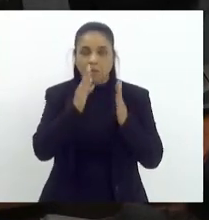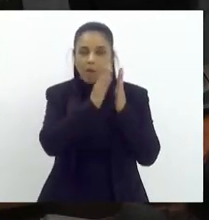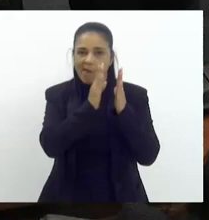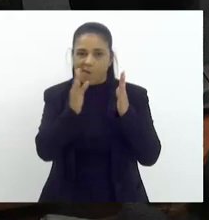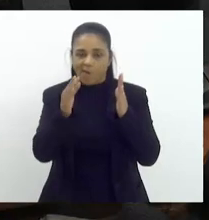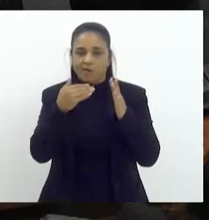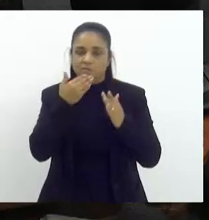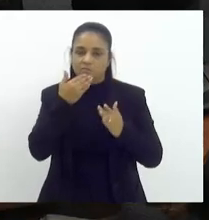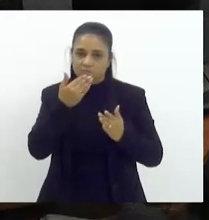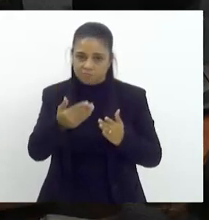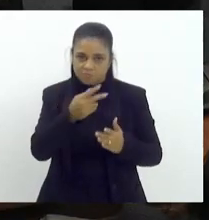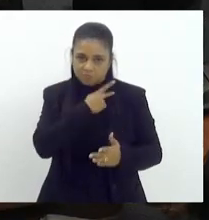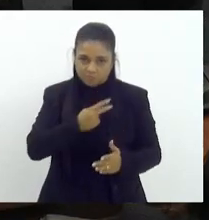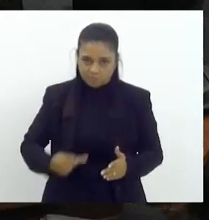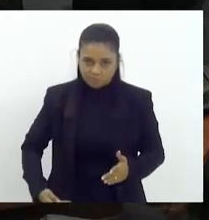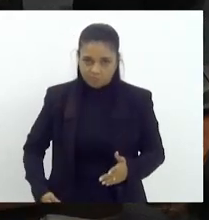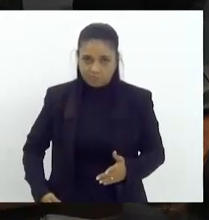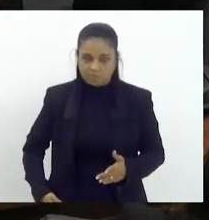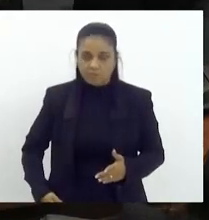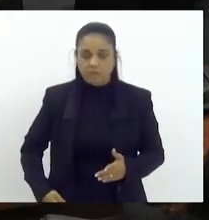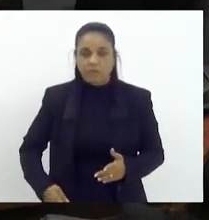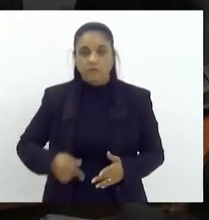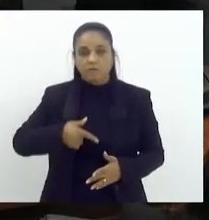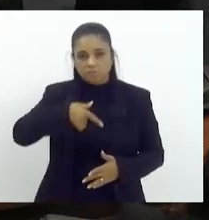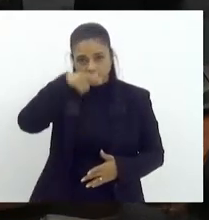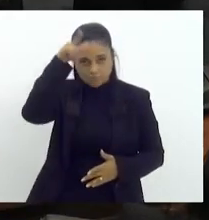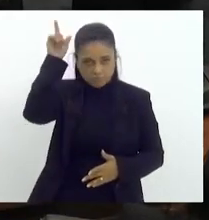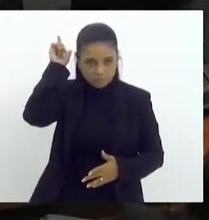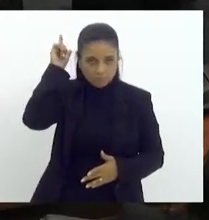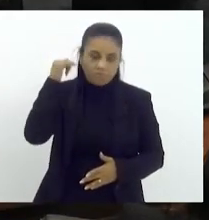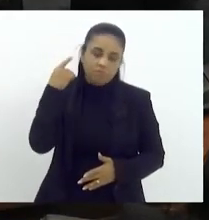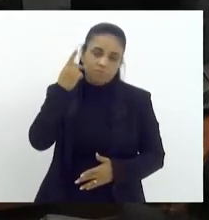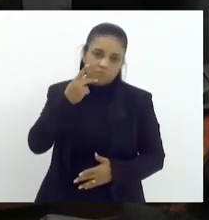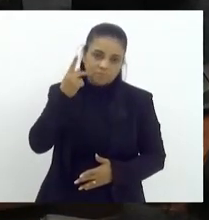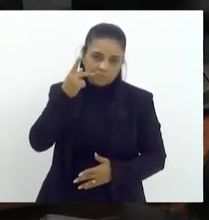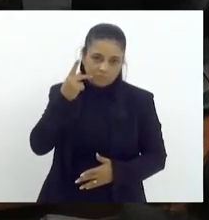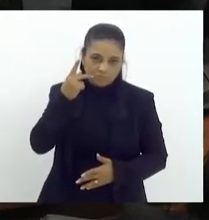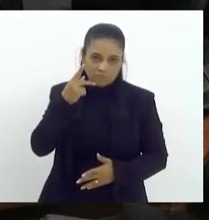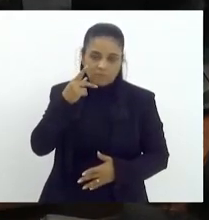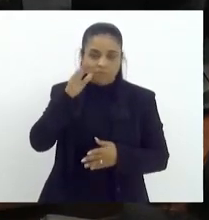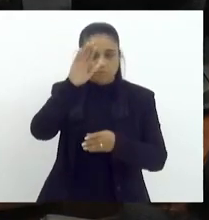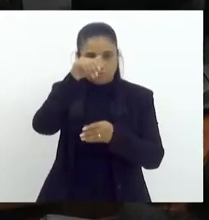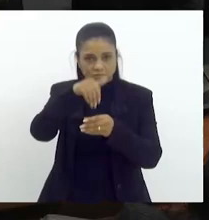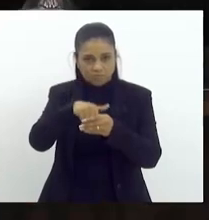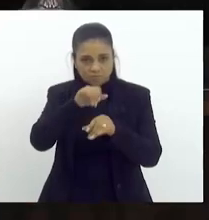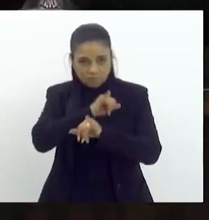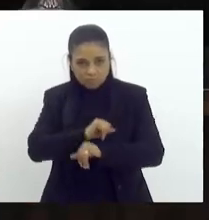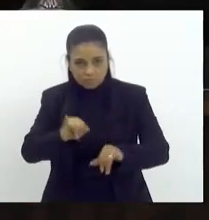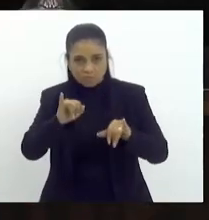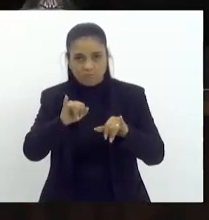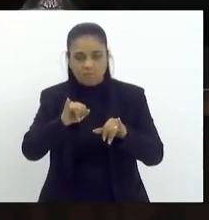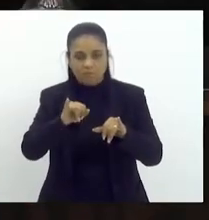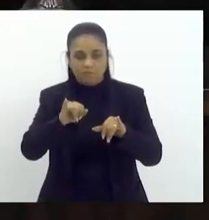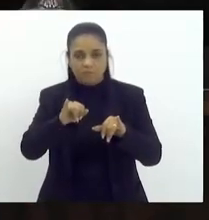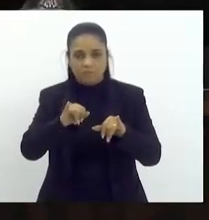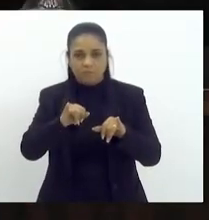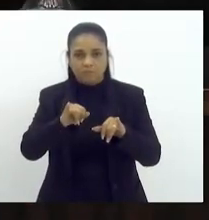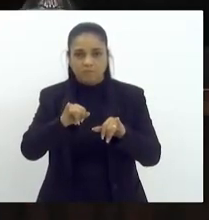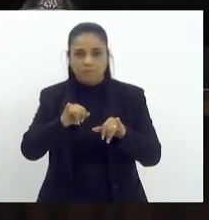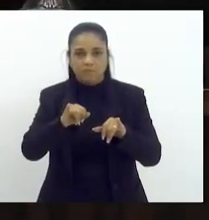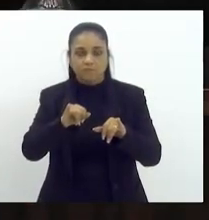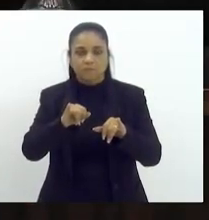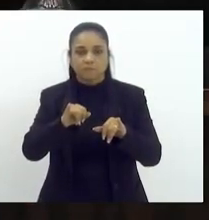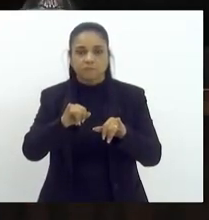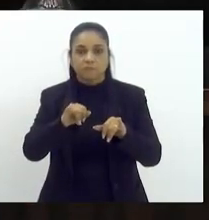é possível fazer uma declaração de voto no destaque se puder só a gente